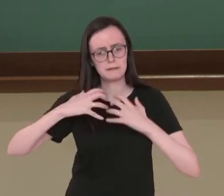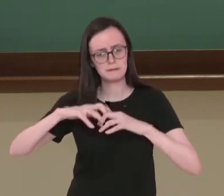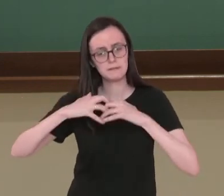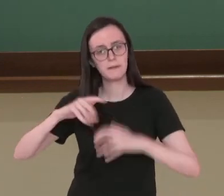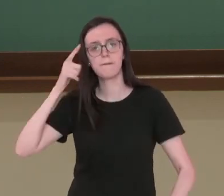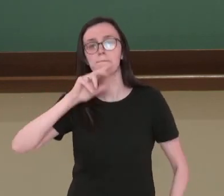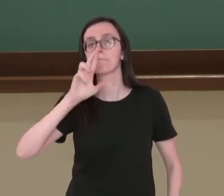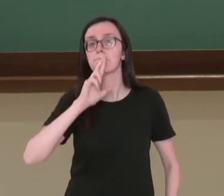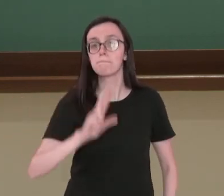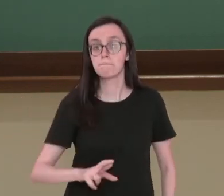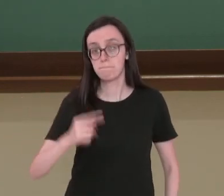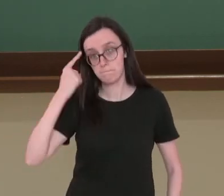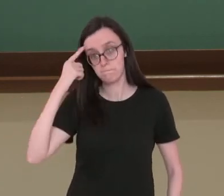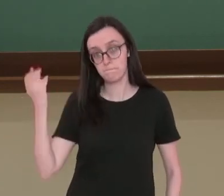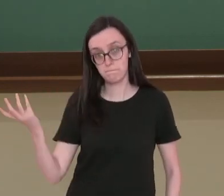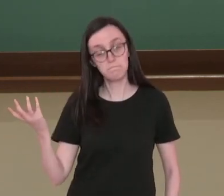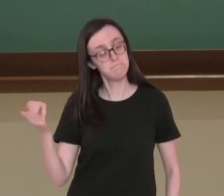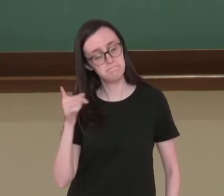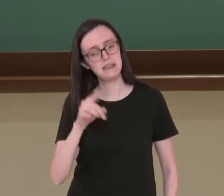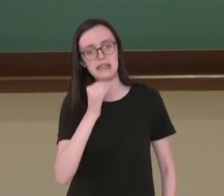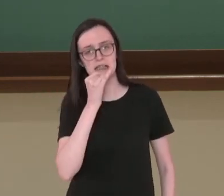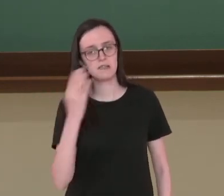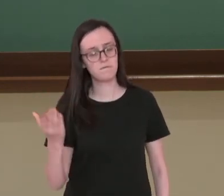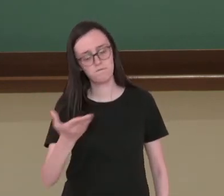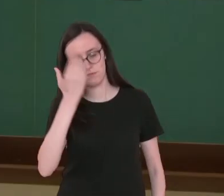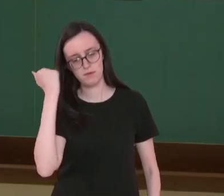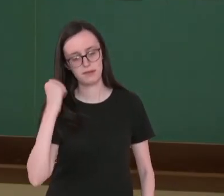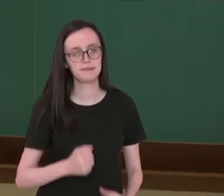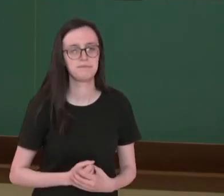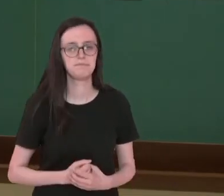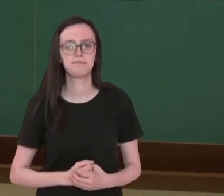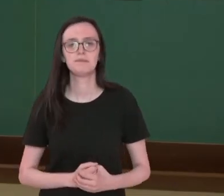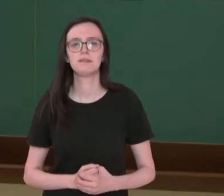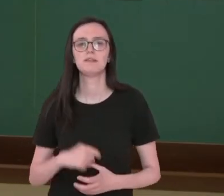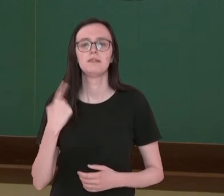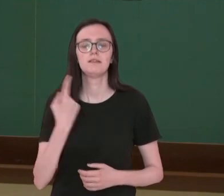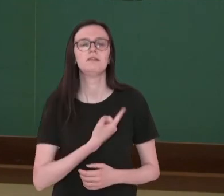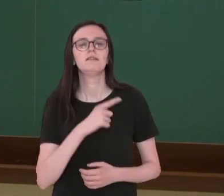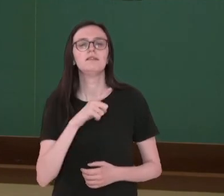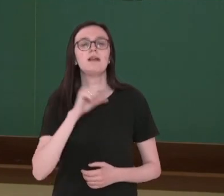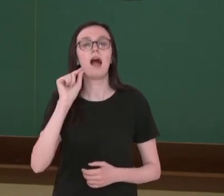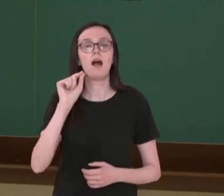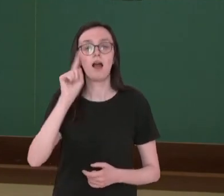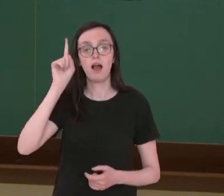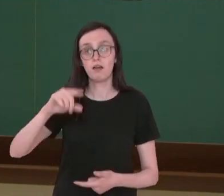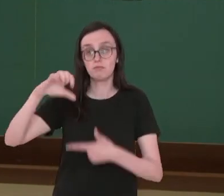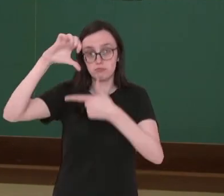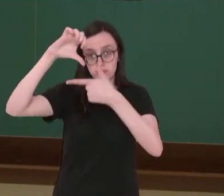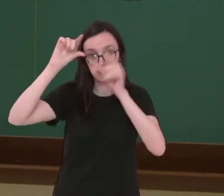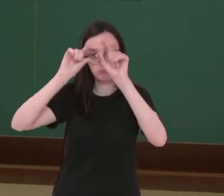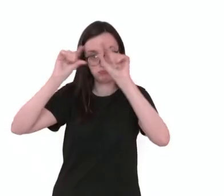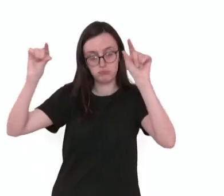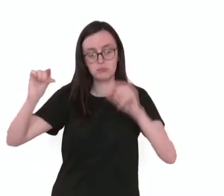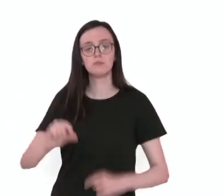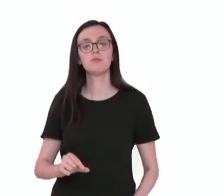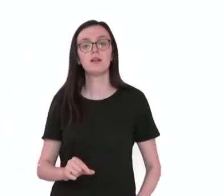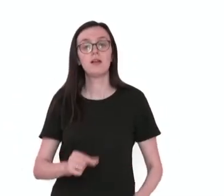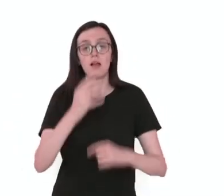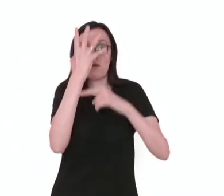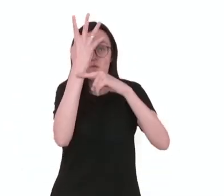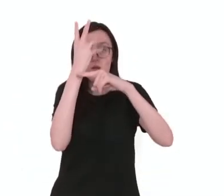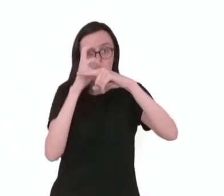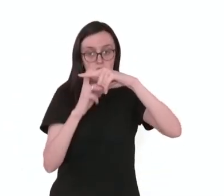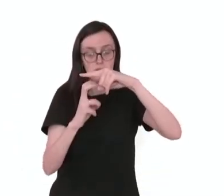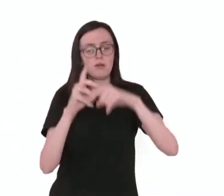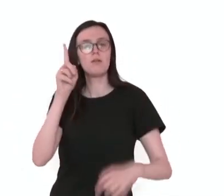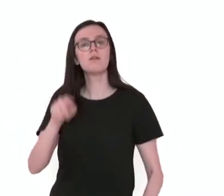resolução de problemas para resolver? Esse é um exemplo. Vamos lá, então. Nós temos aqui, então, o problema que 4/5,